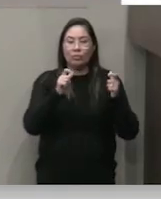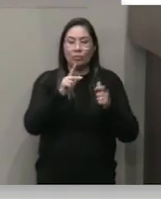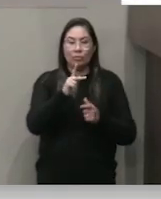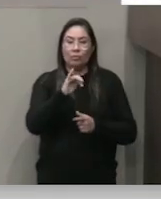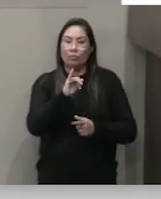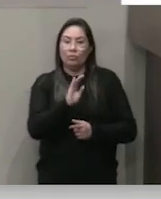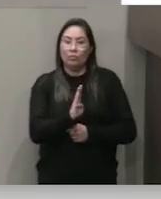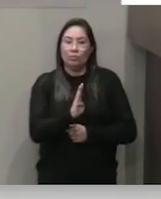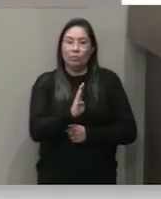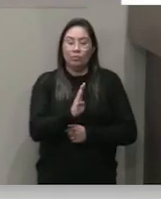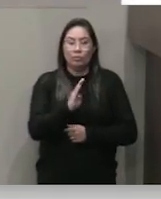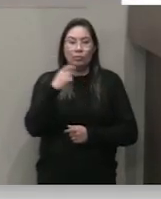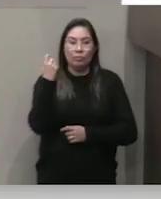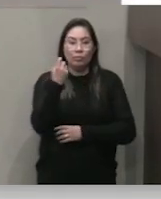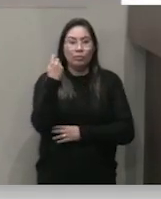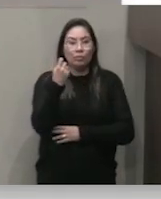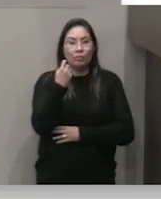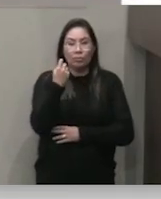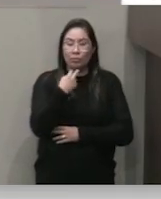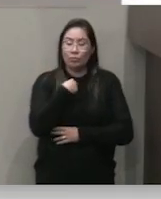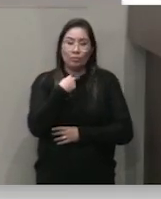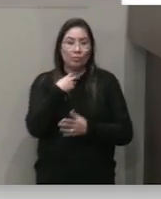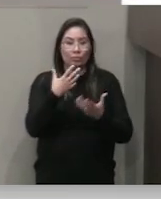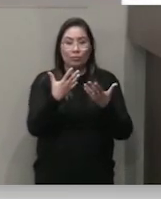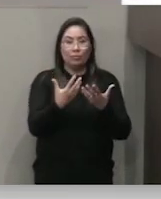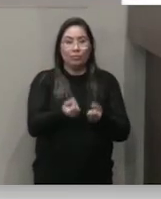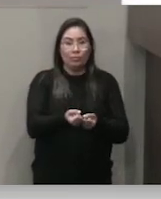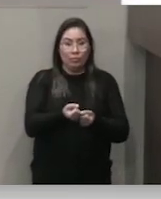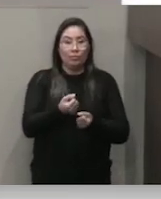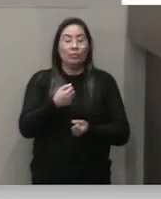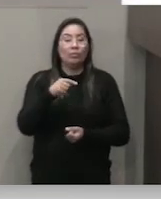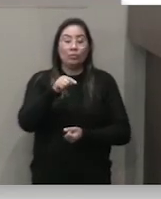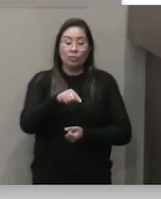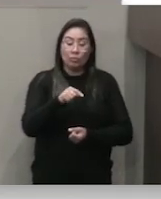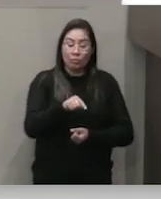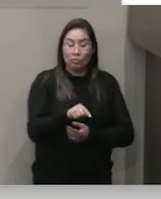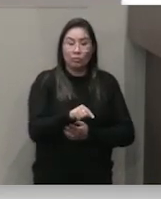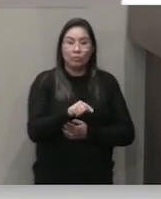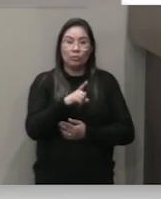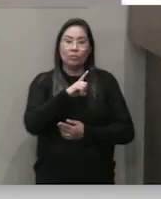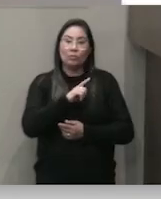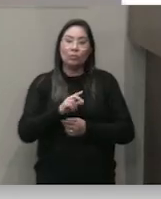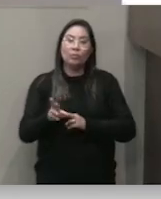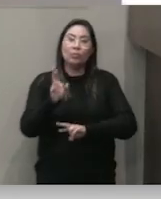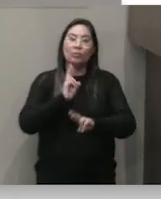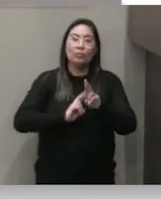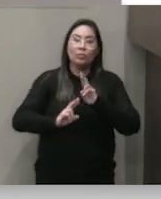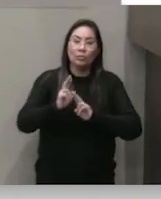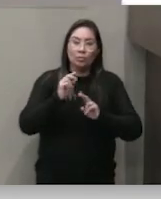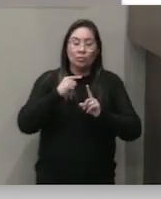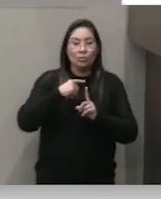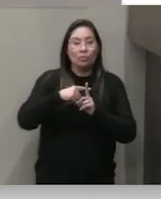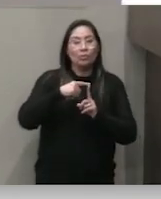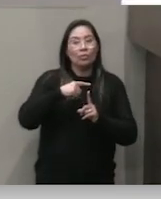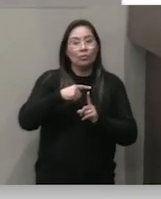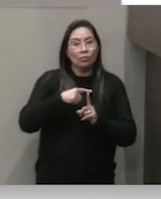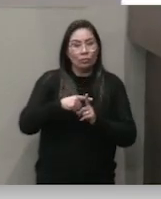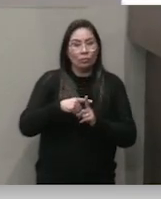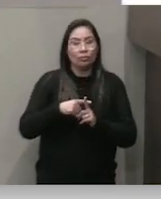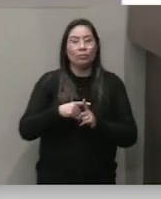Rio Grande do Sul, né, vereadora Eva? É inaceitável. Então, a cobrança por resultados e indicadores positivos se